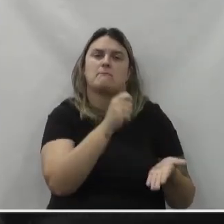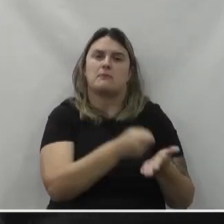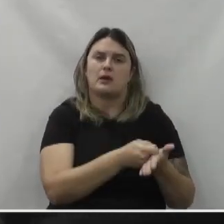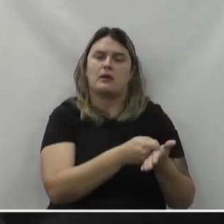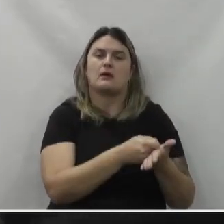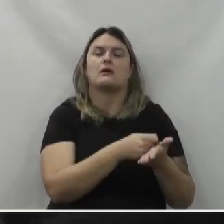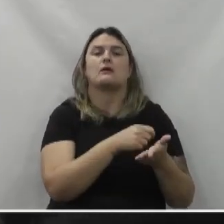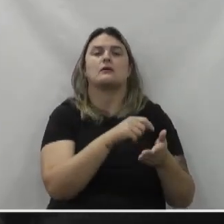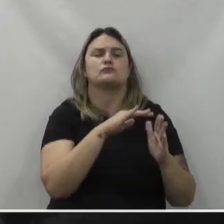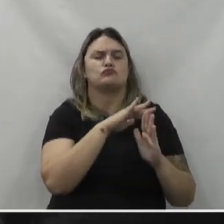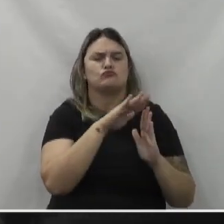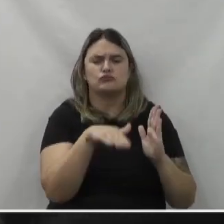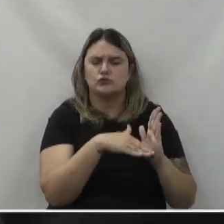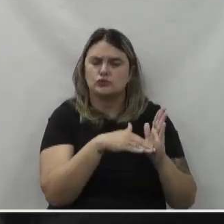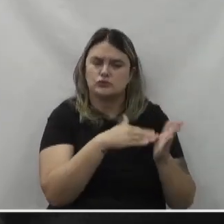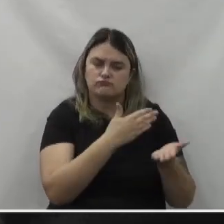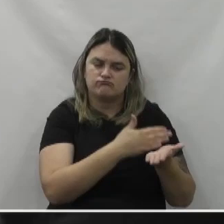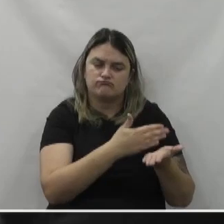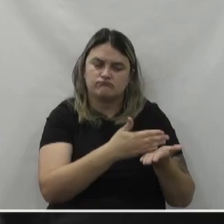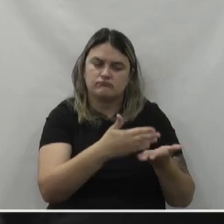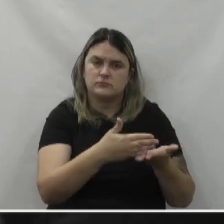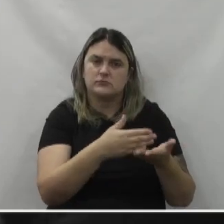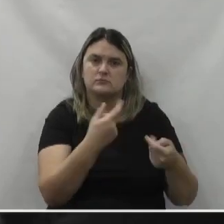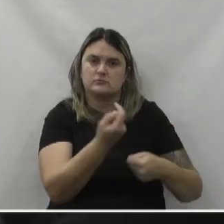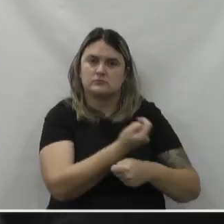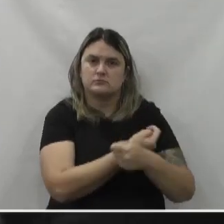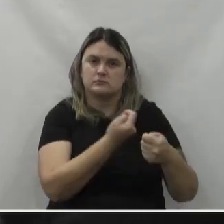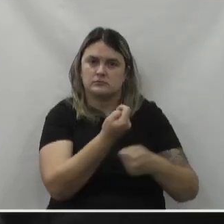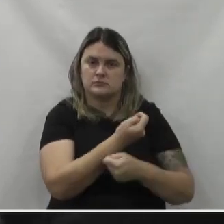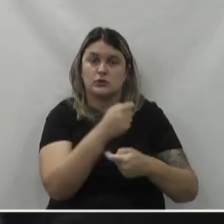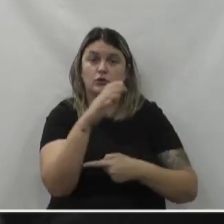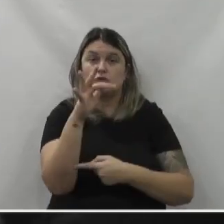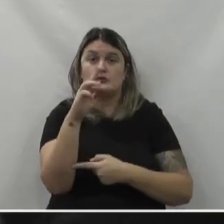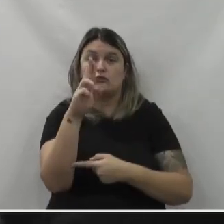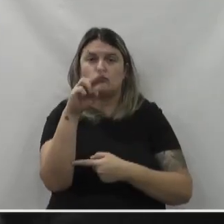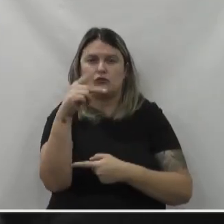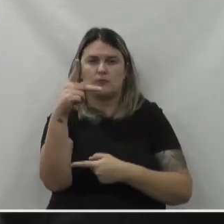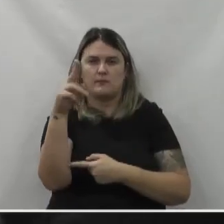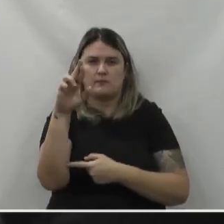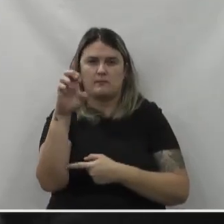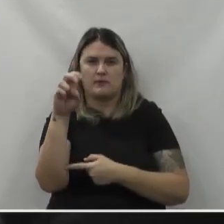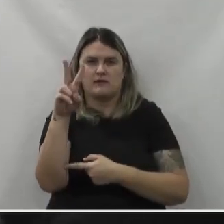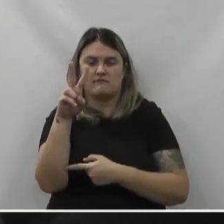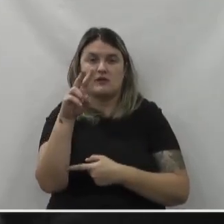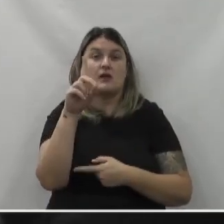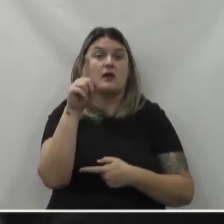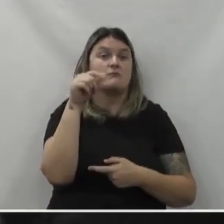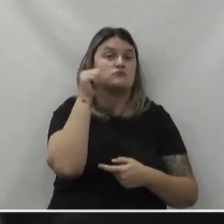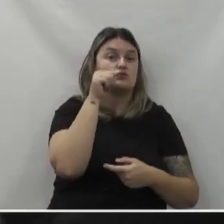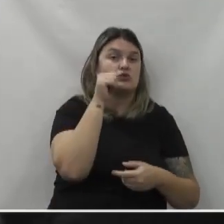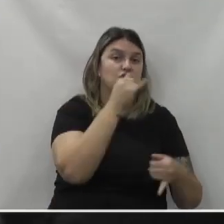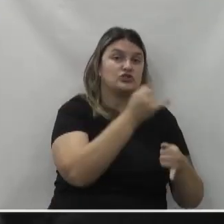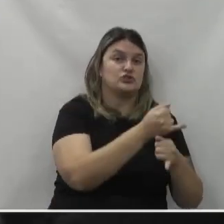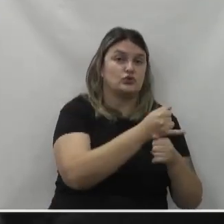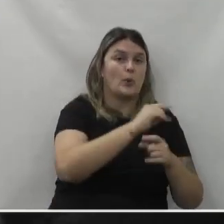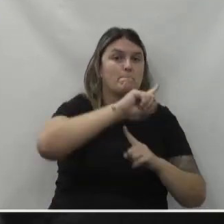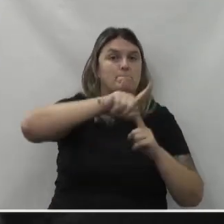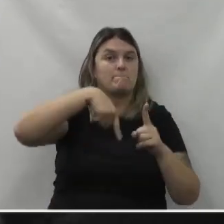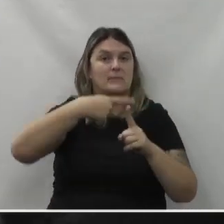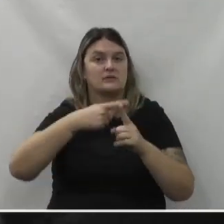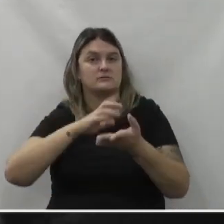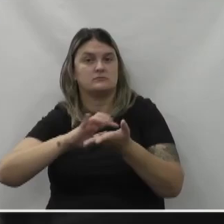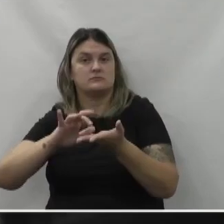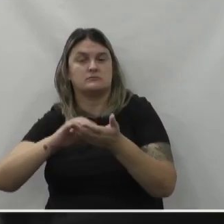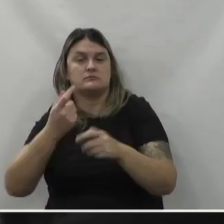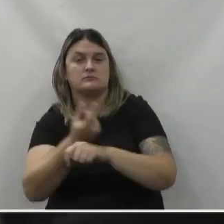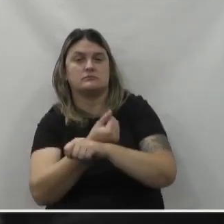e toda a questão financeira do FUNPREV será feito pela diretora e o secretário de Finanças, e